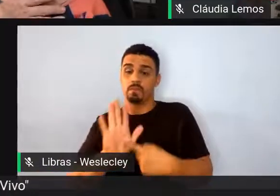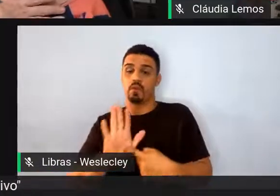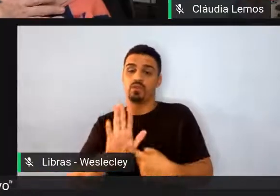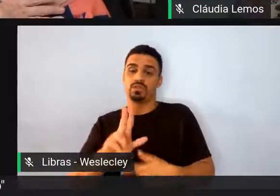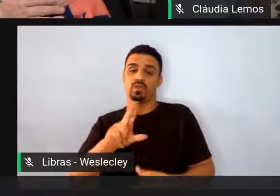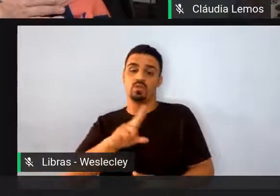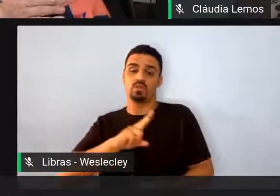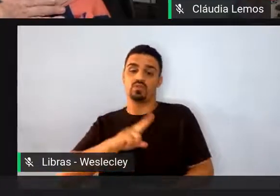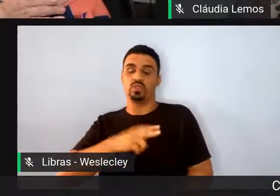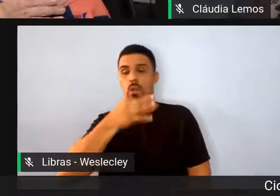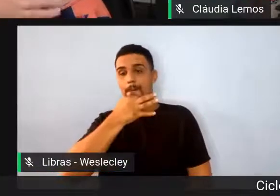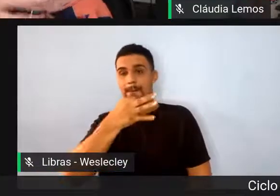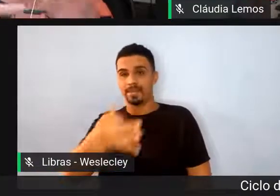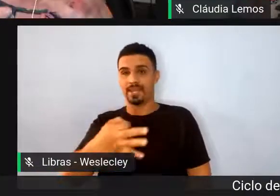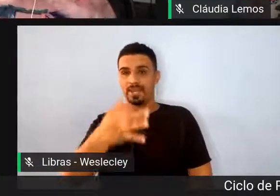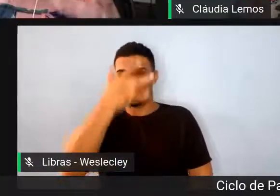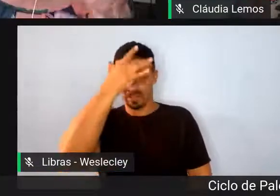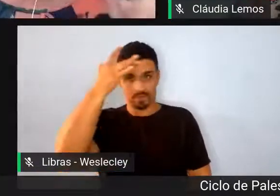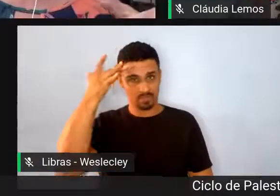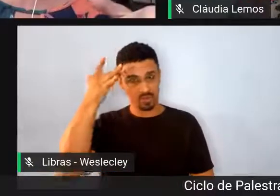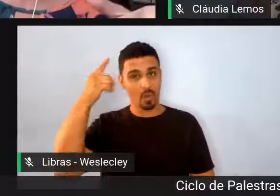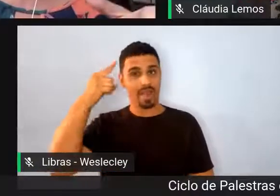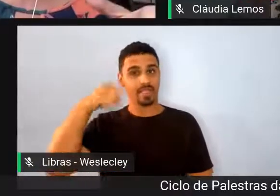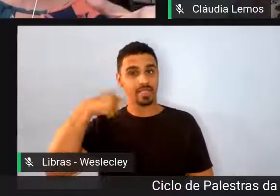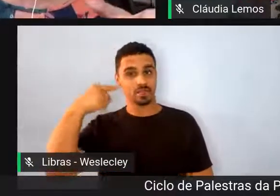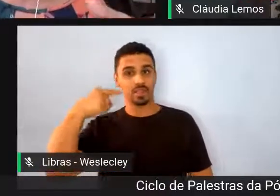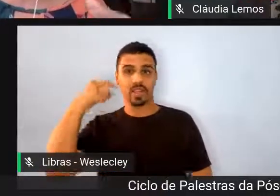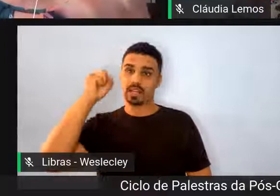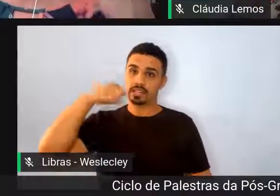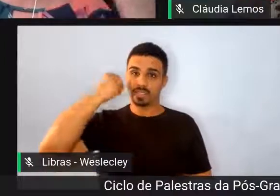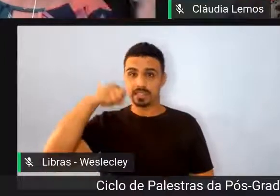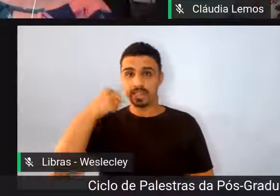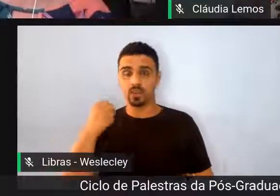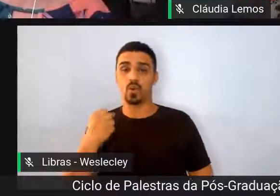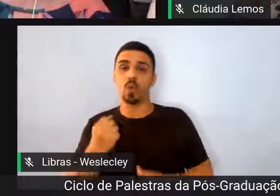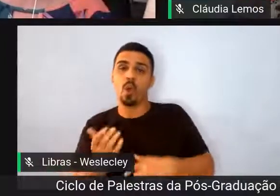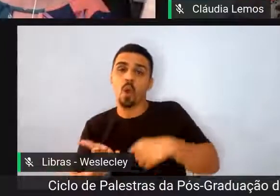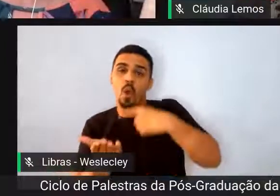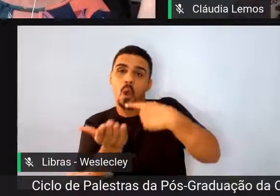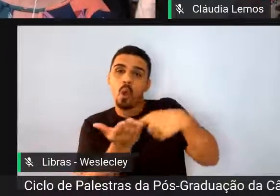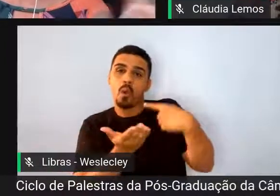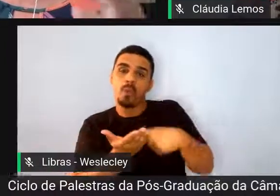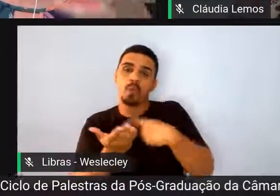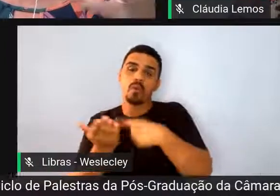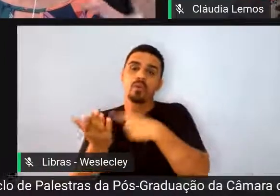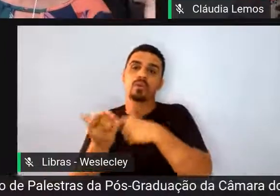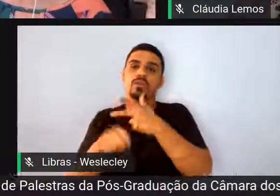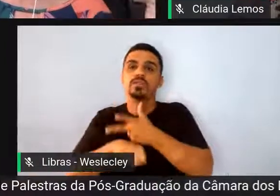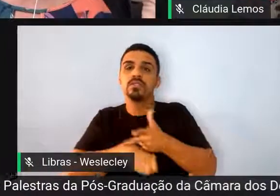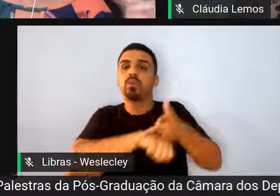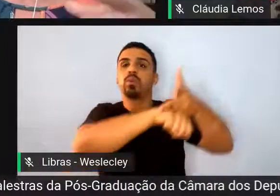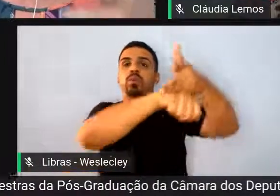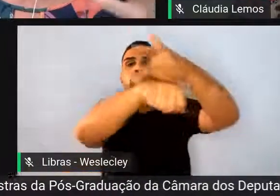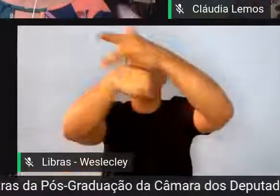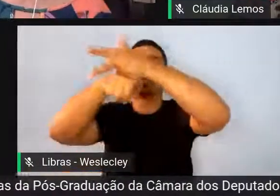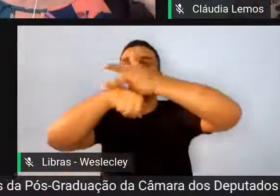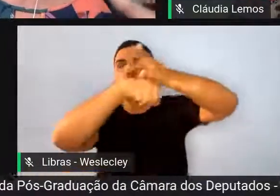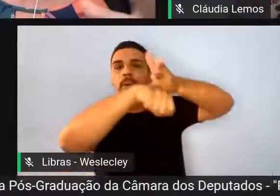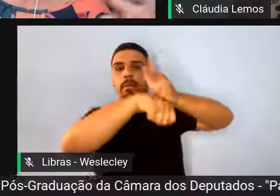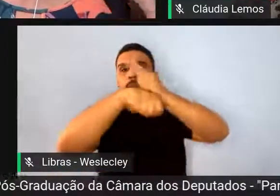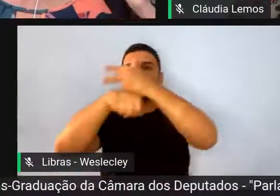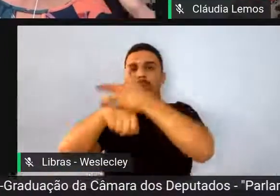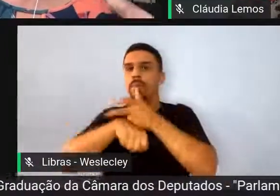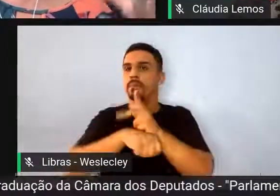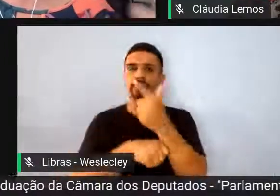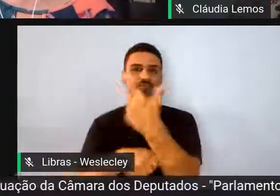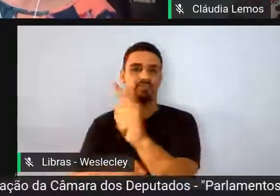particular do parlamentar, né? Não existe aquele compromisso com os pontos de vista né, que a transmissão oficial